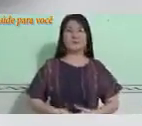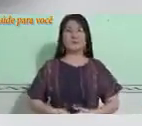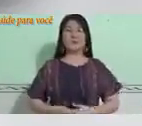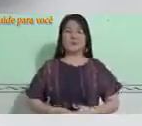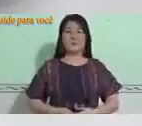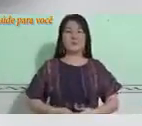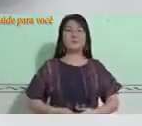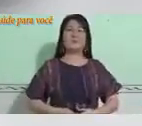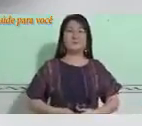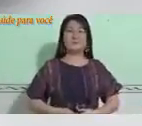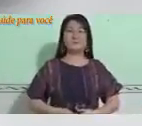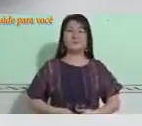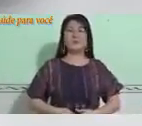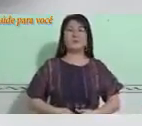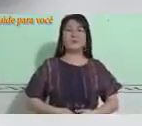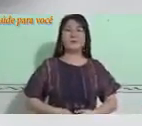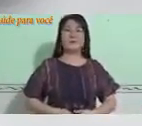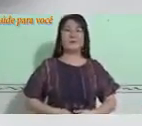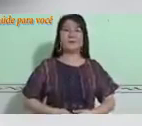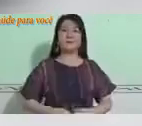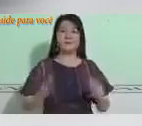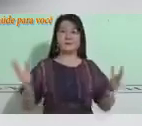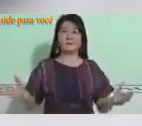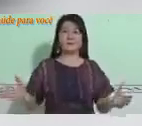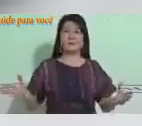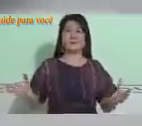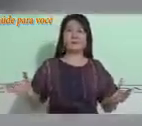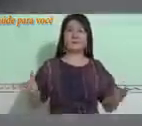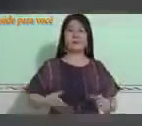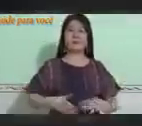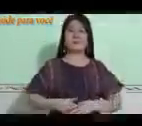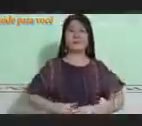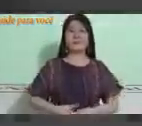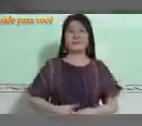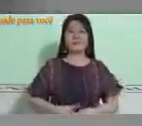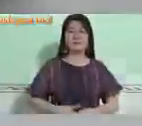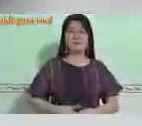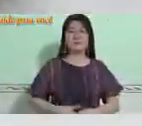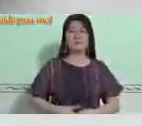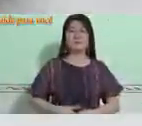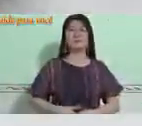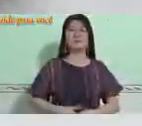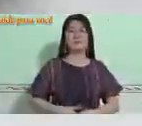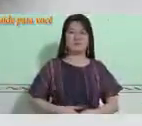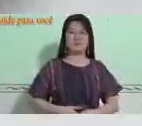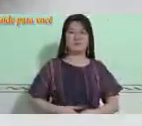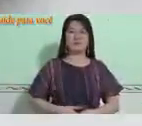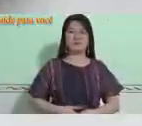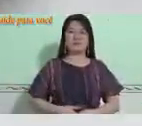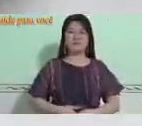nefrologista, como uso de remédios para diminuir a pressão, diuréticos ou medicamentos que diminuam a atividade do